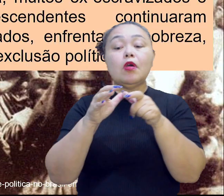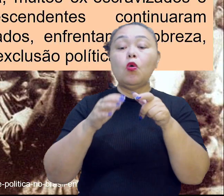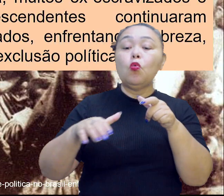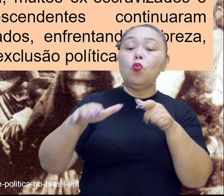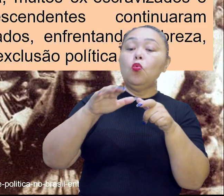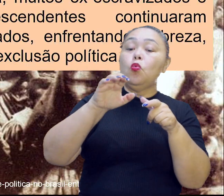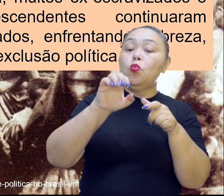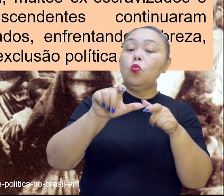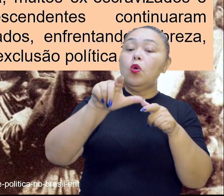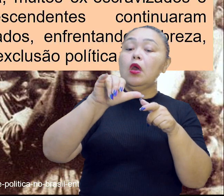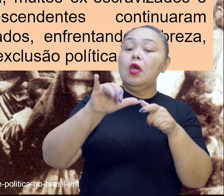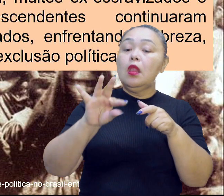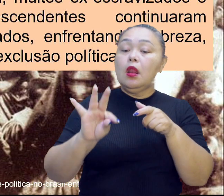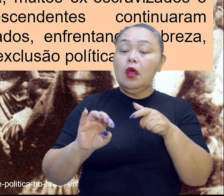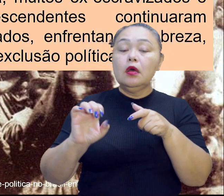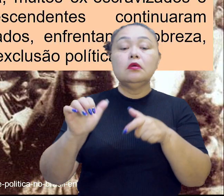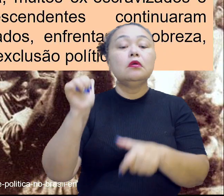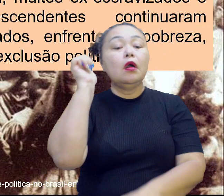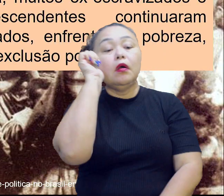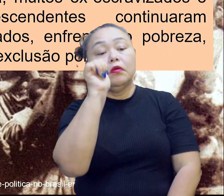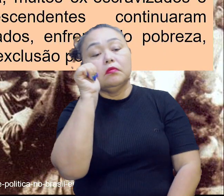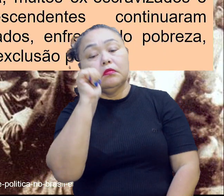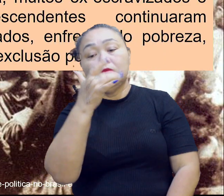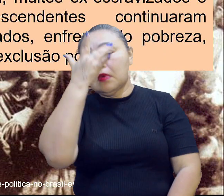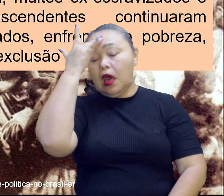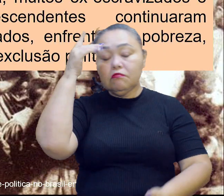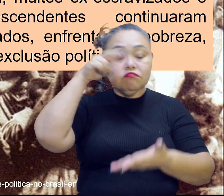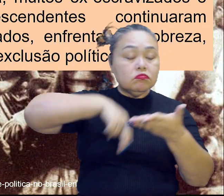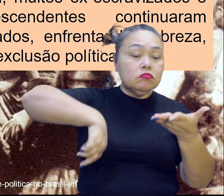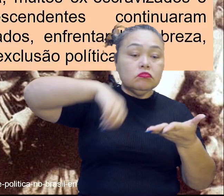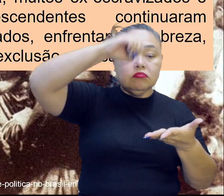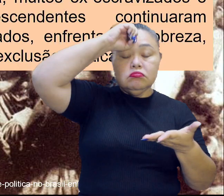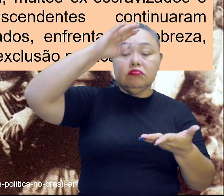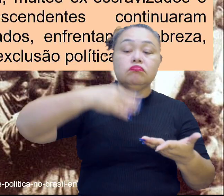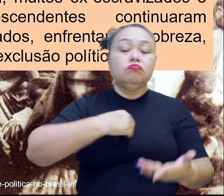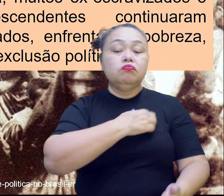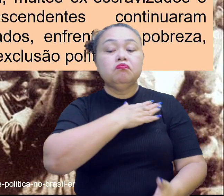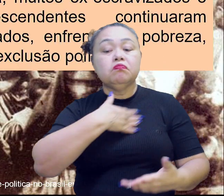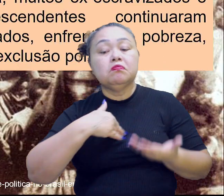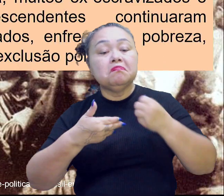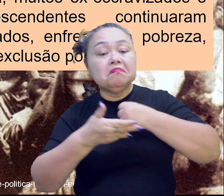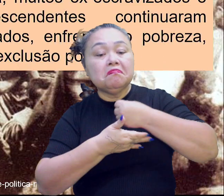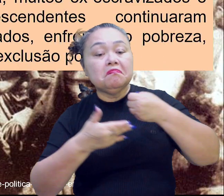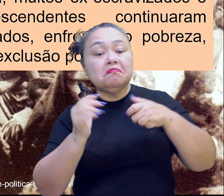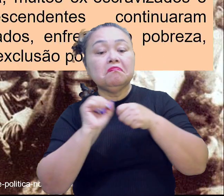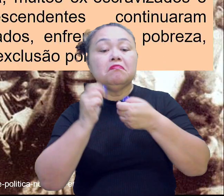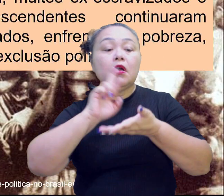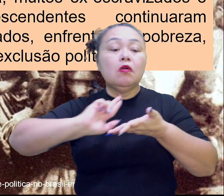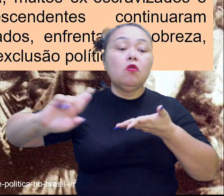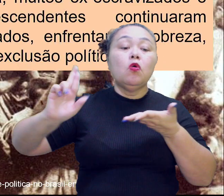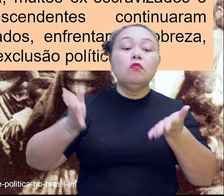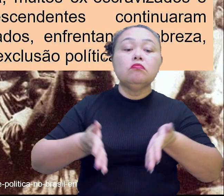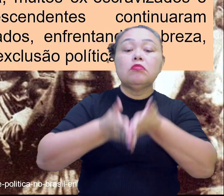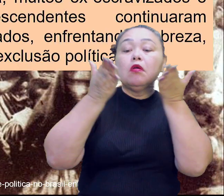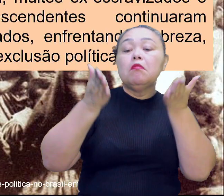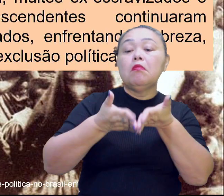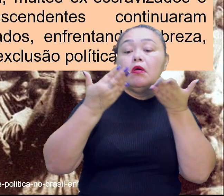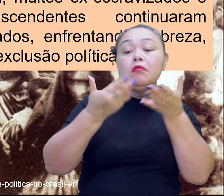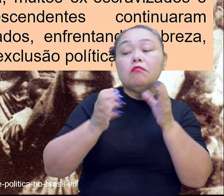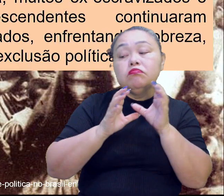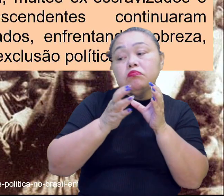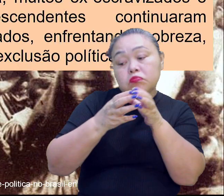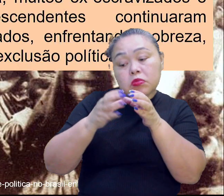elite. Então, mulheres, analfabetos, soldados, religiosos, os pobres vão